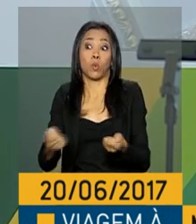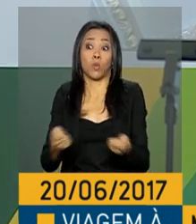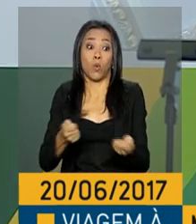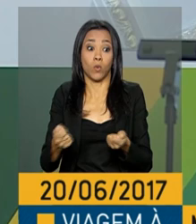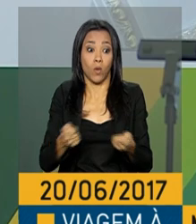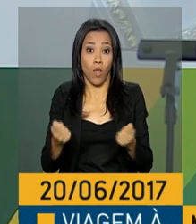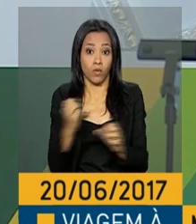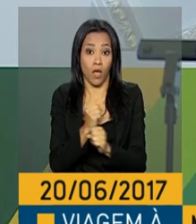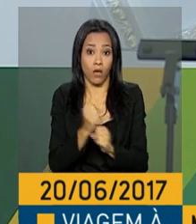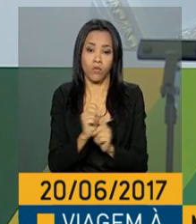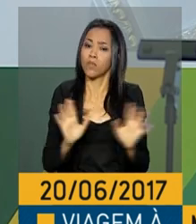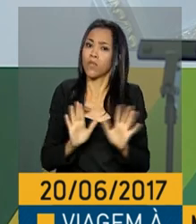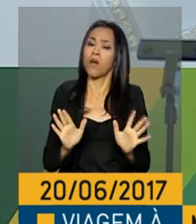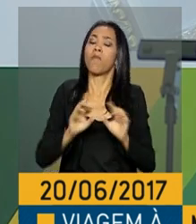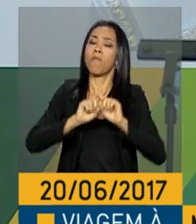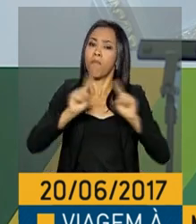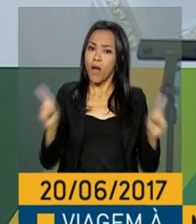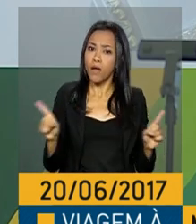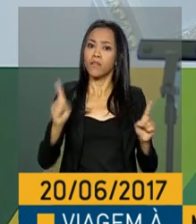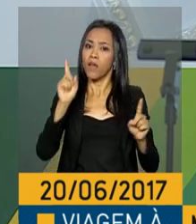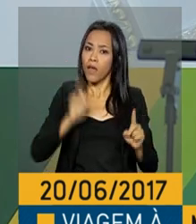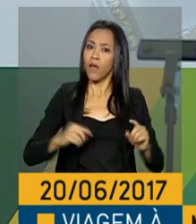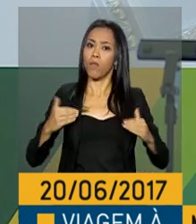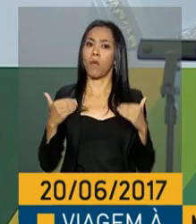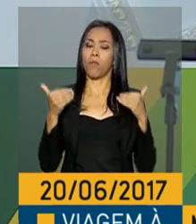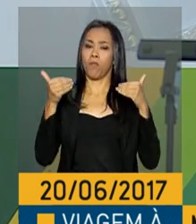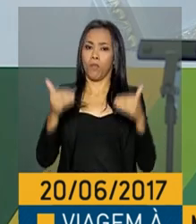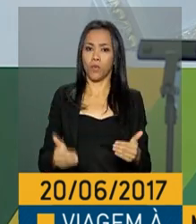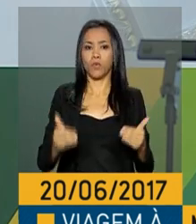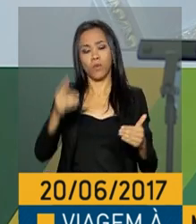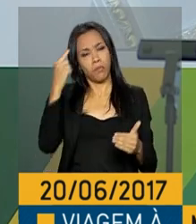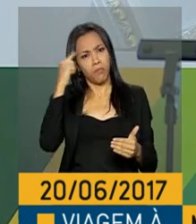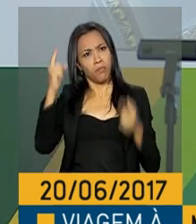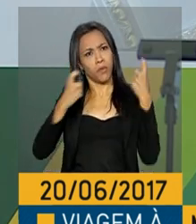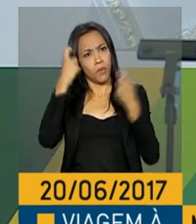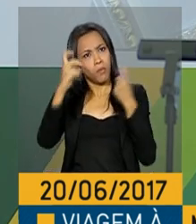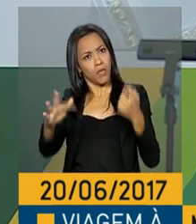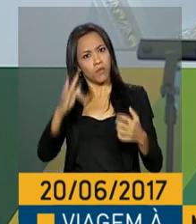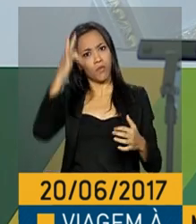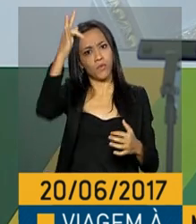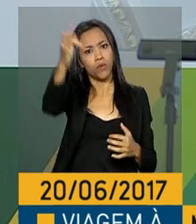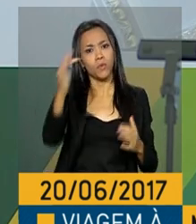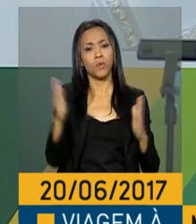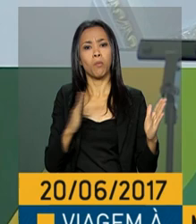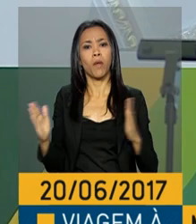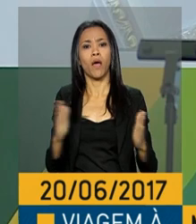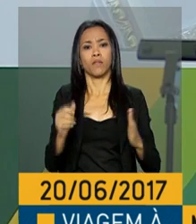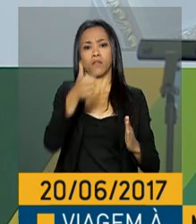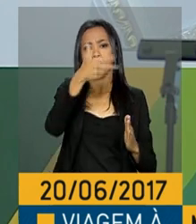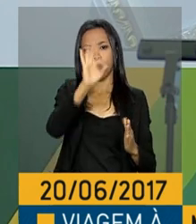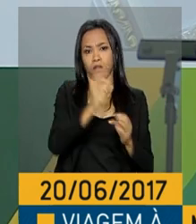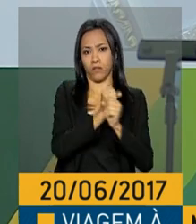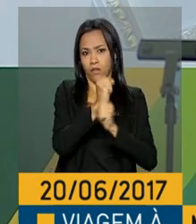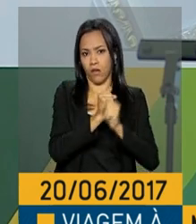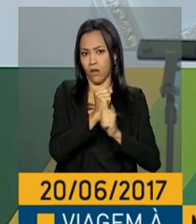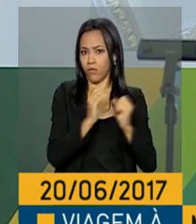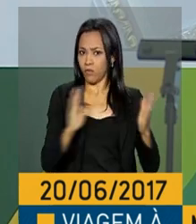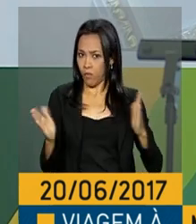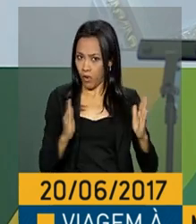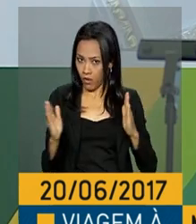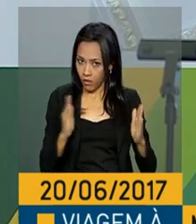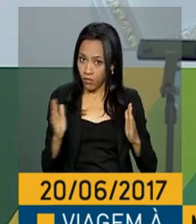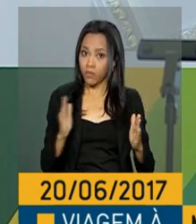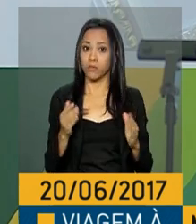foi um gesto baseado no futuro. Nós estabelecemos um mínimo de 10 anos para que, e veja,